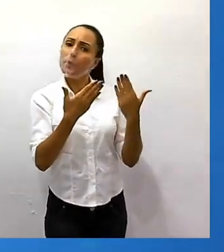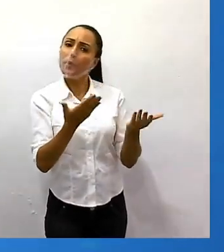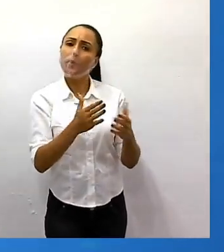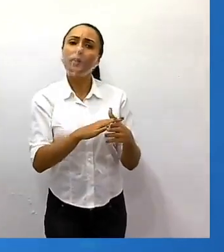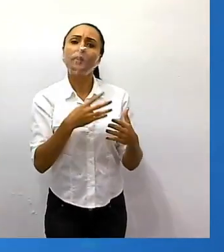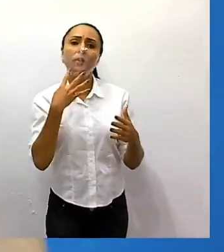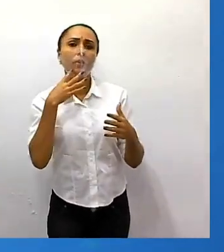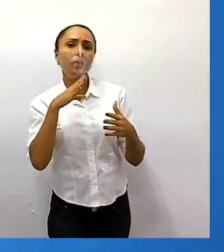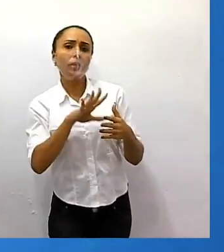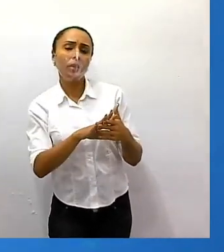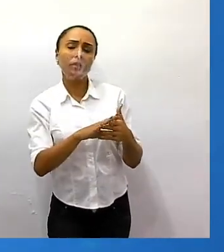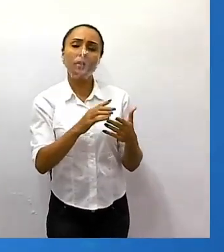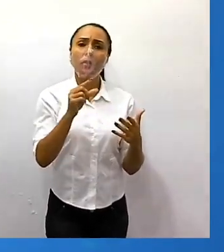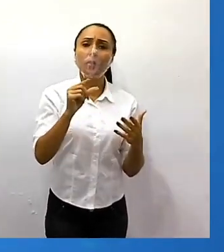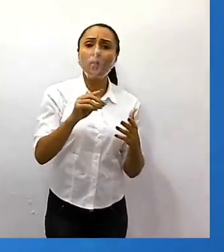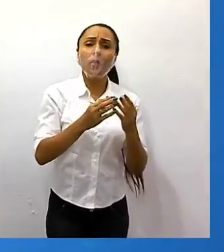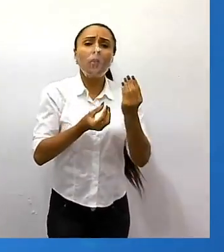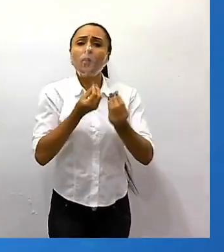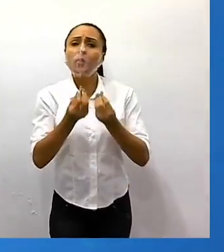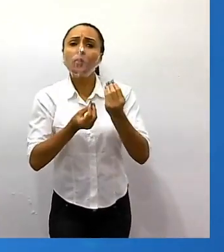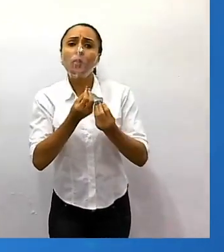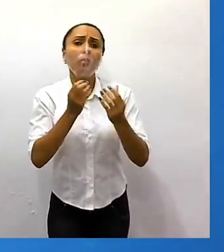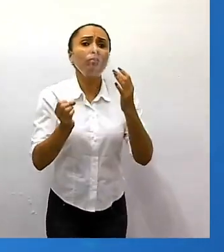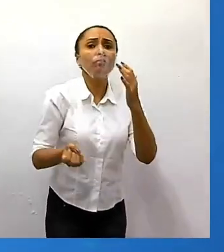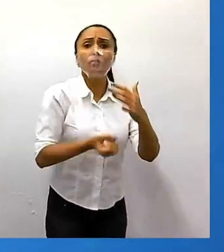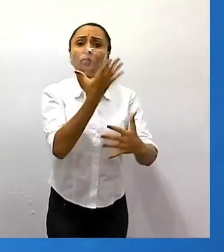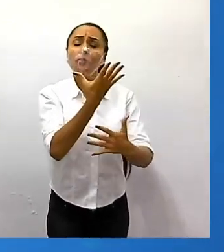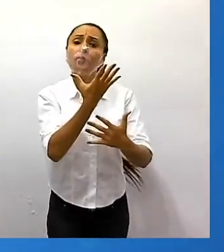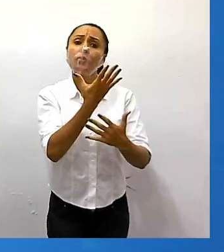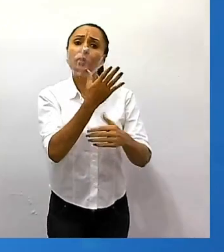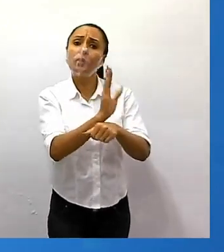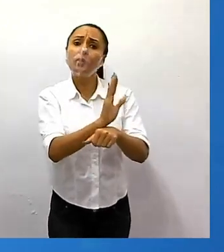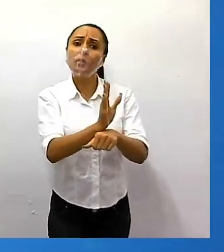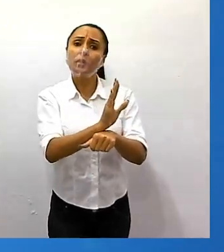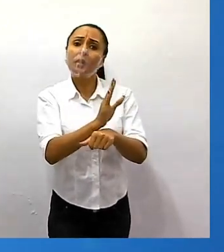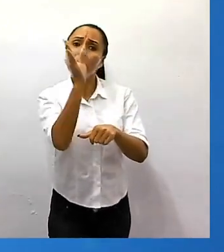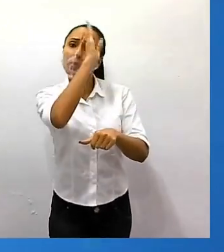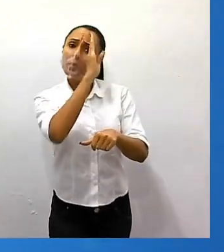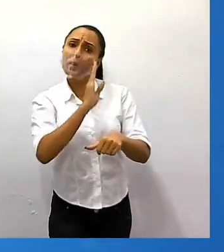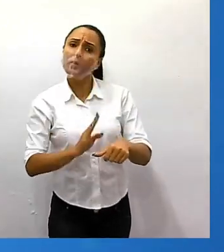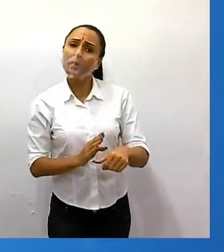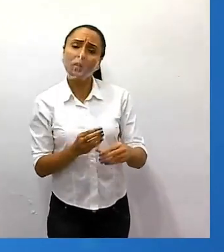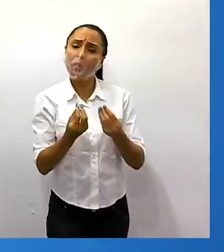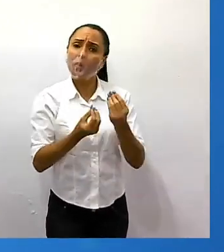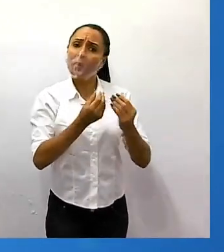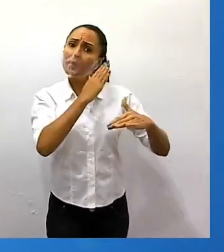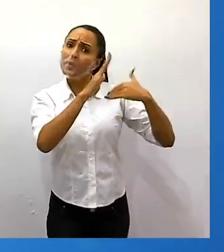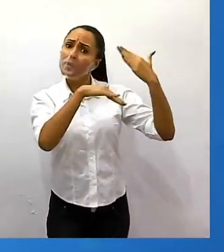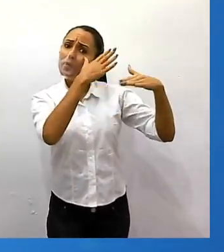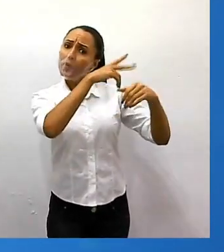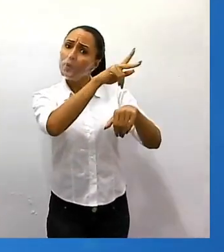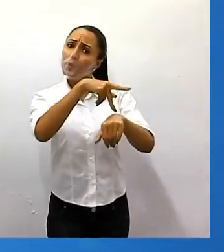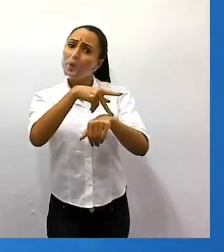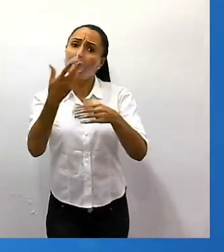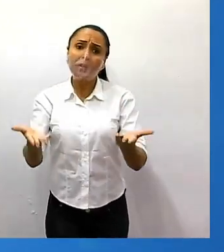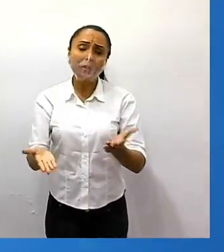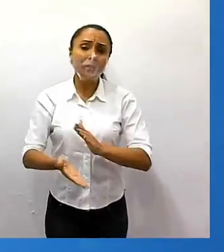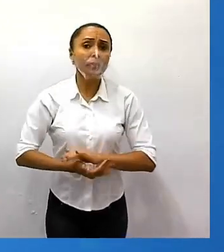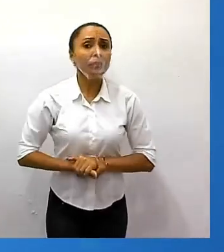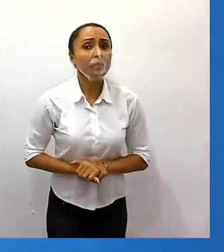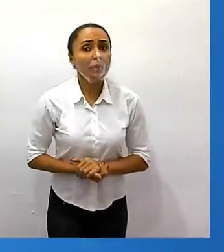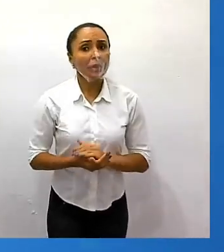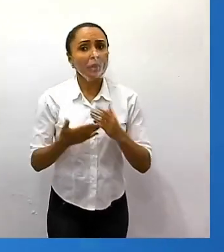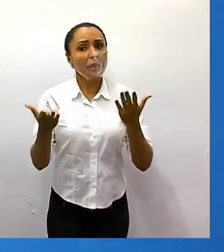pouco mais sobre como o cinema chegou ao Brasil e como ele se desenvolveu no nosso país. Então, gente,